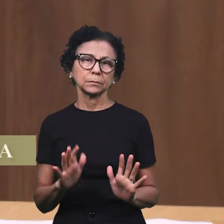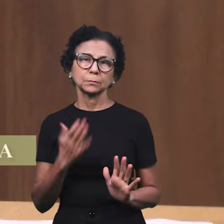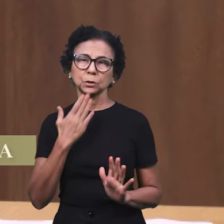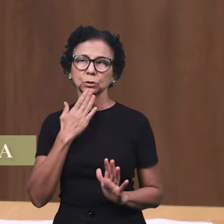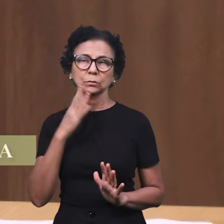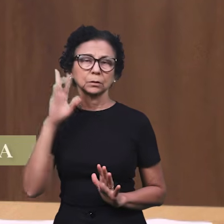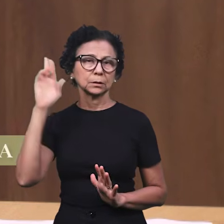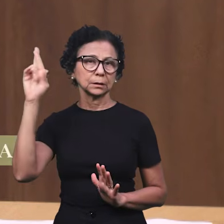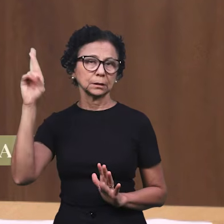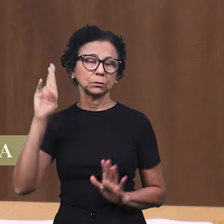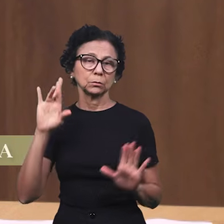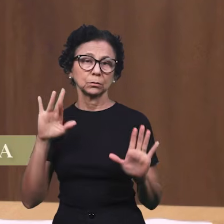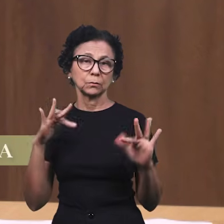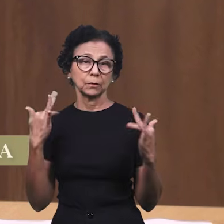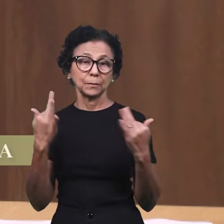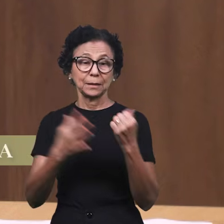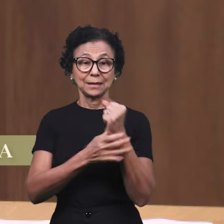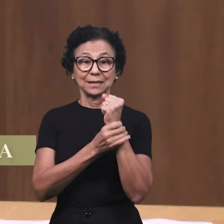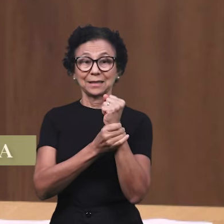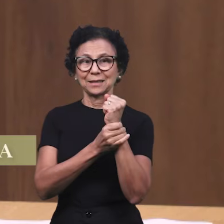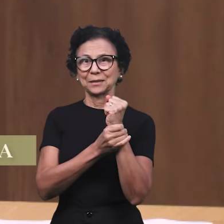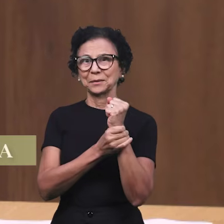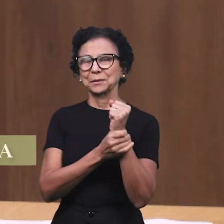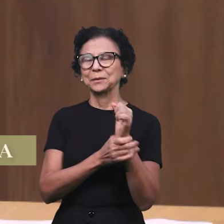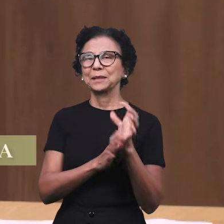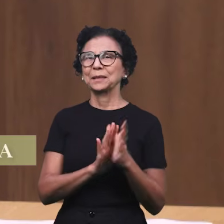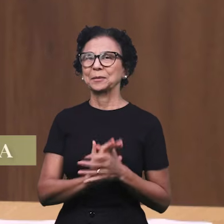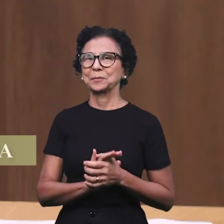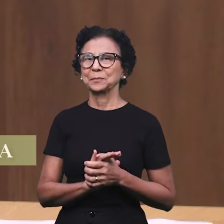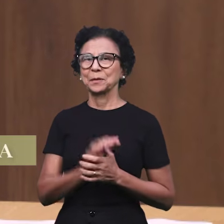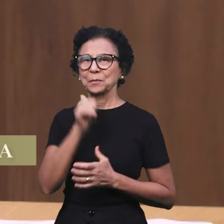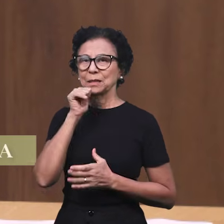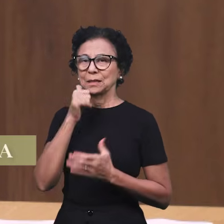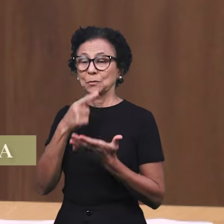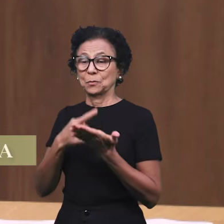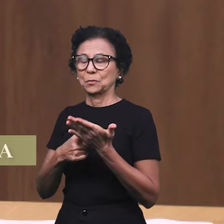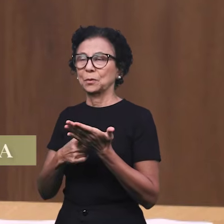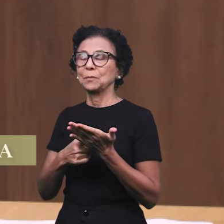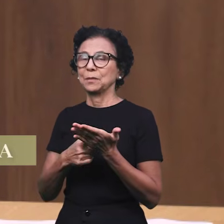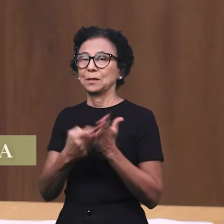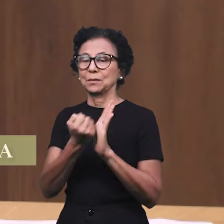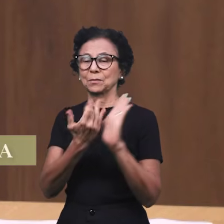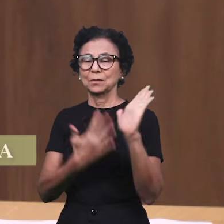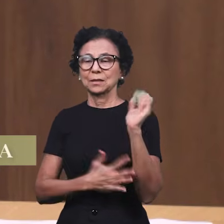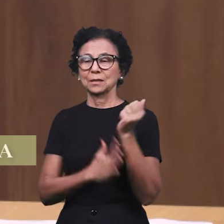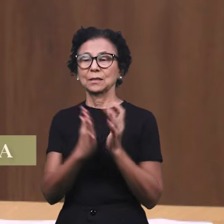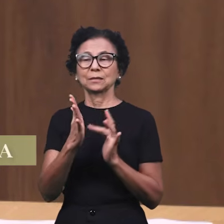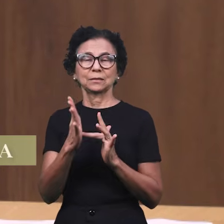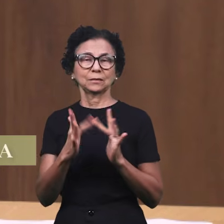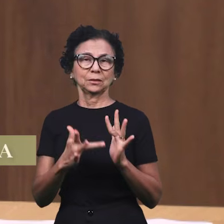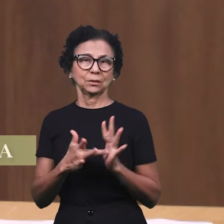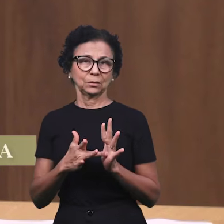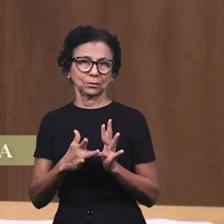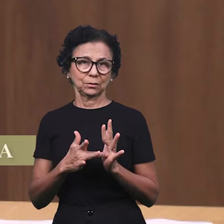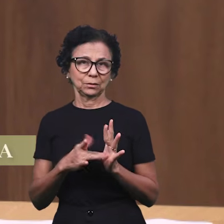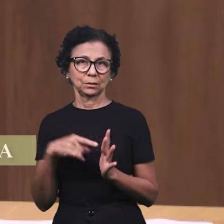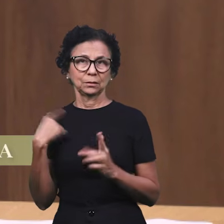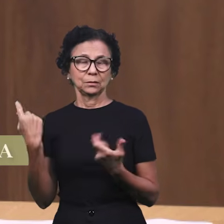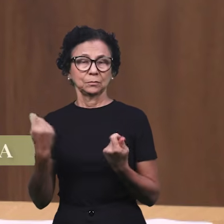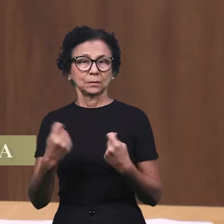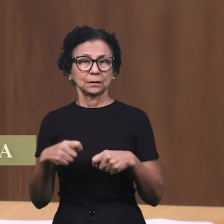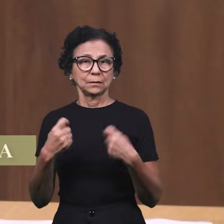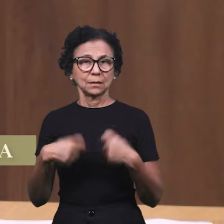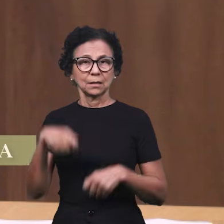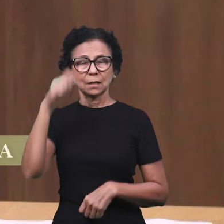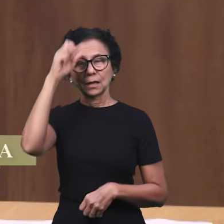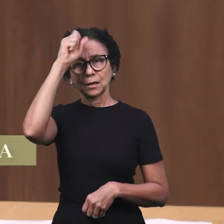segura e ela está guardada na aliança do sangue de Jesus. Então, nós precisamos aprender a viver um dia de cada